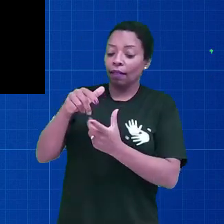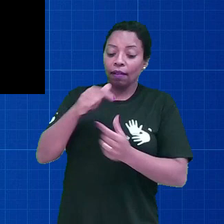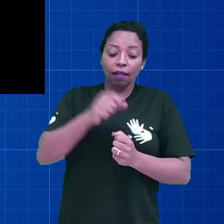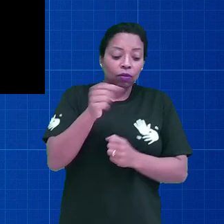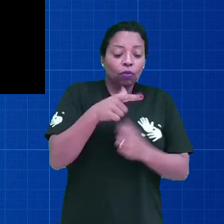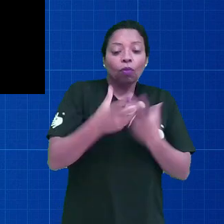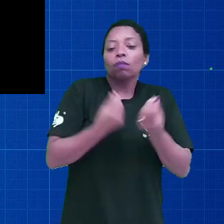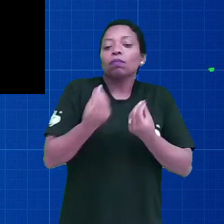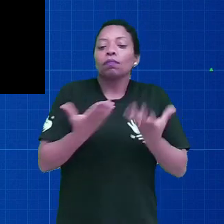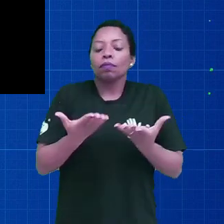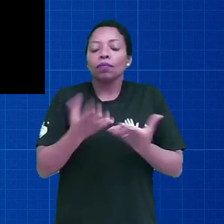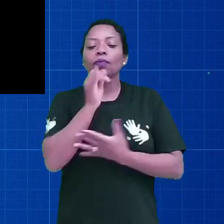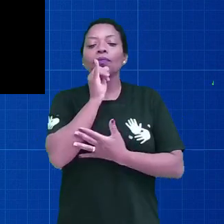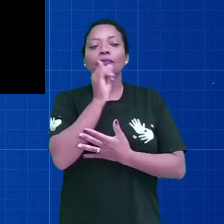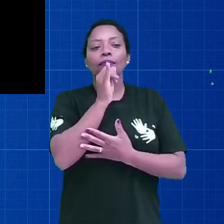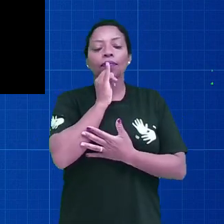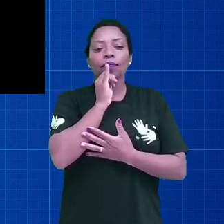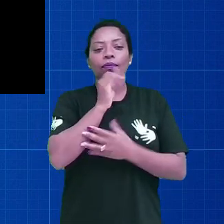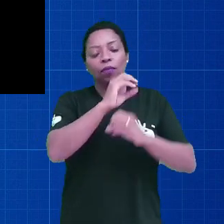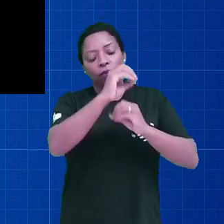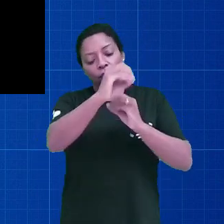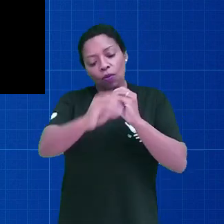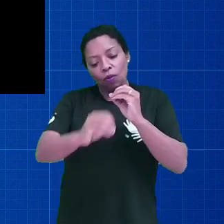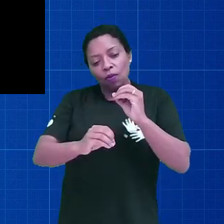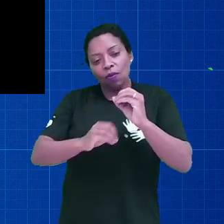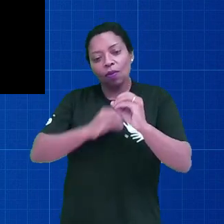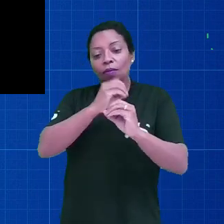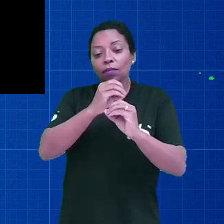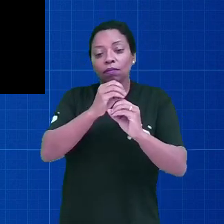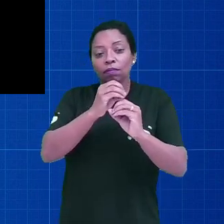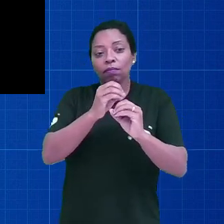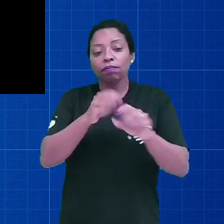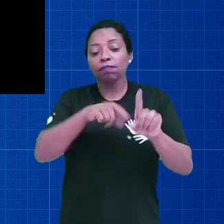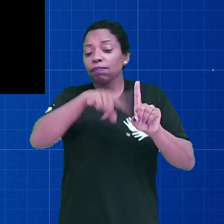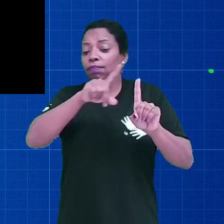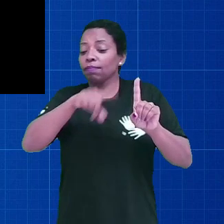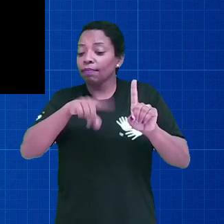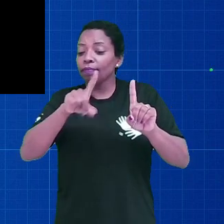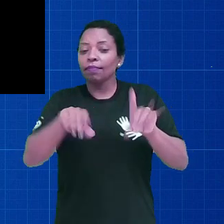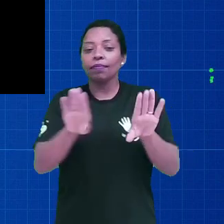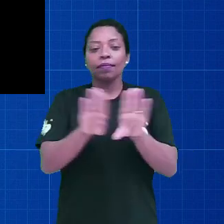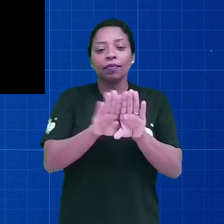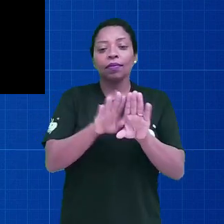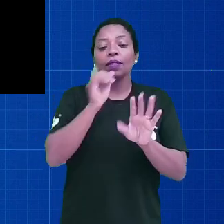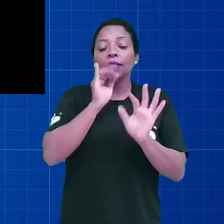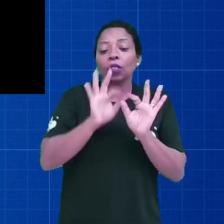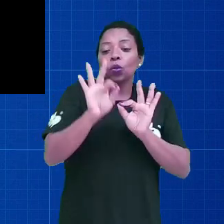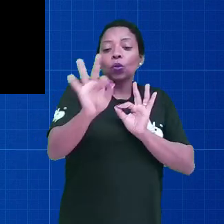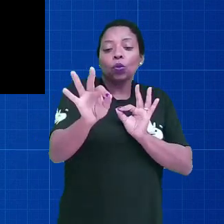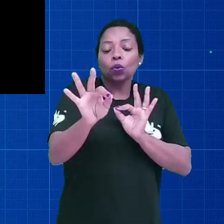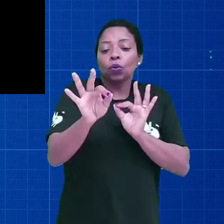A excentricidade da órbita terrestre, ela varia. Então, embora a